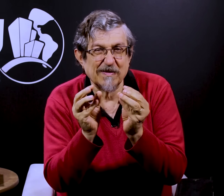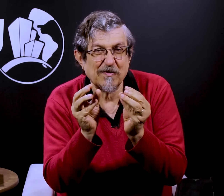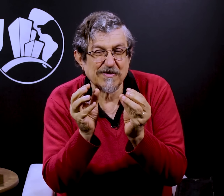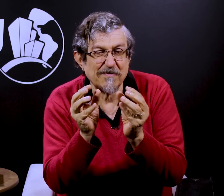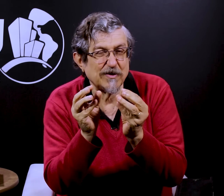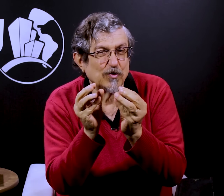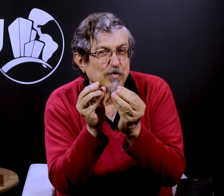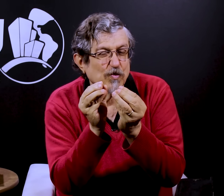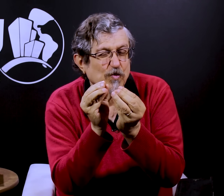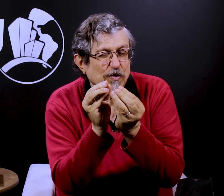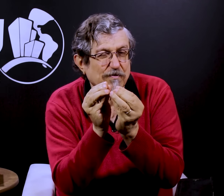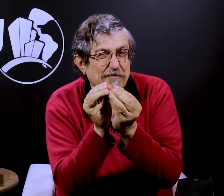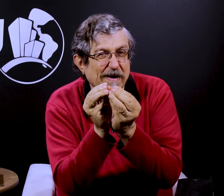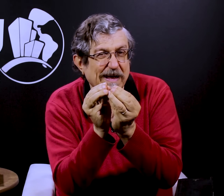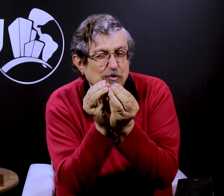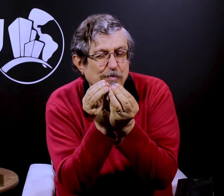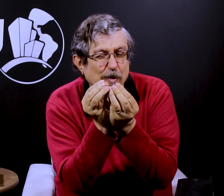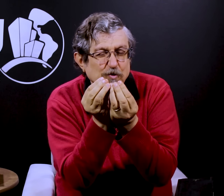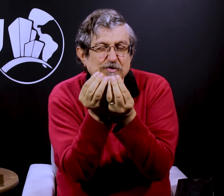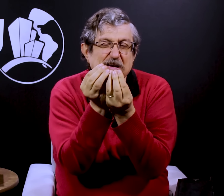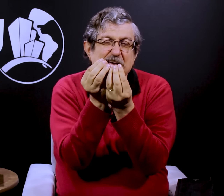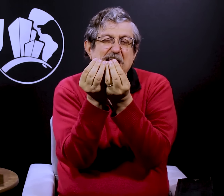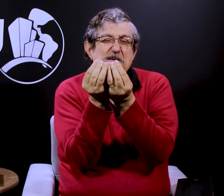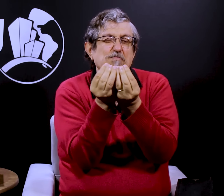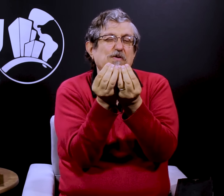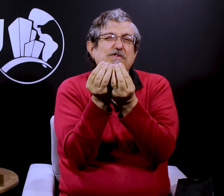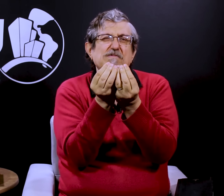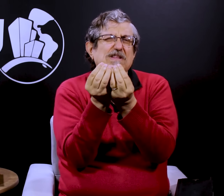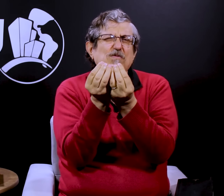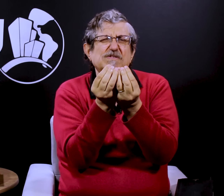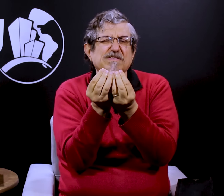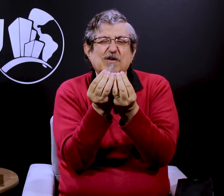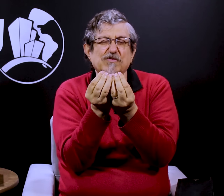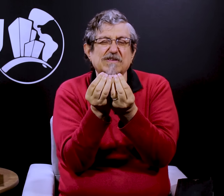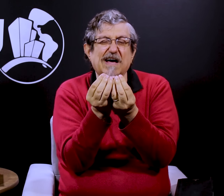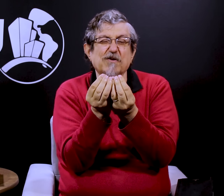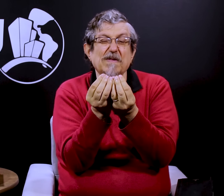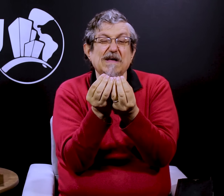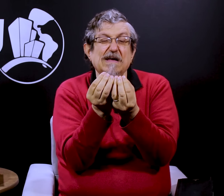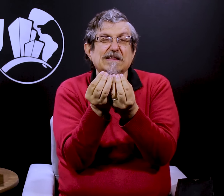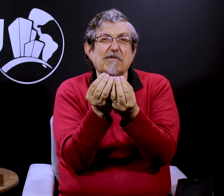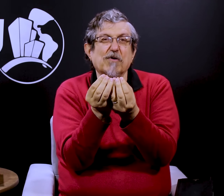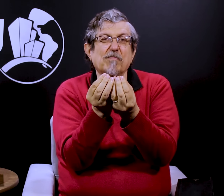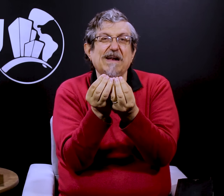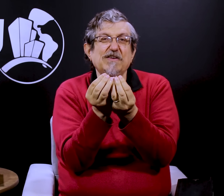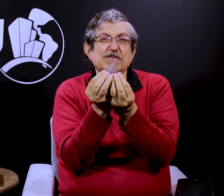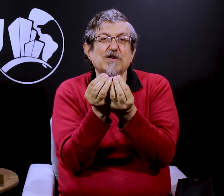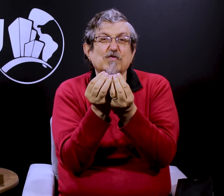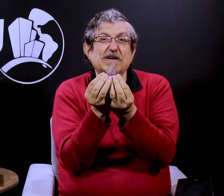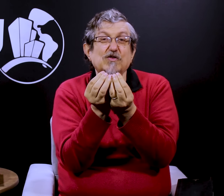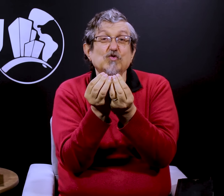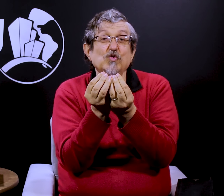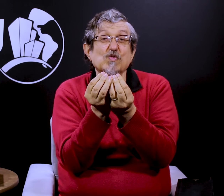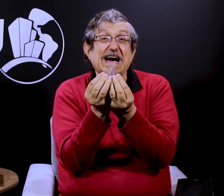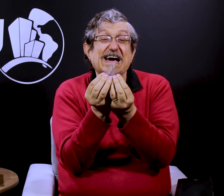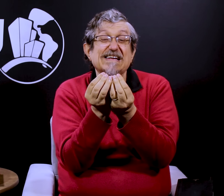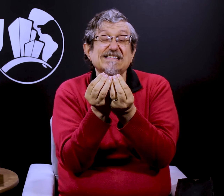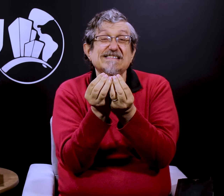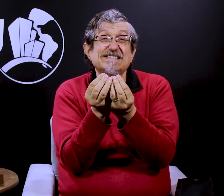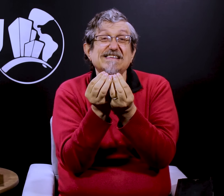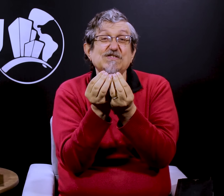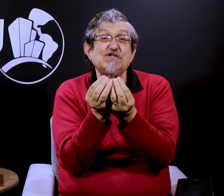é isso né que você vê no quando vai falar do Ponto de Equilíbrio assim tão extraordinário da própria lei de Deus falando do